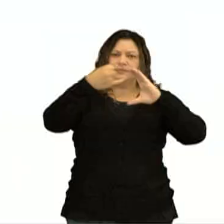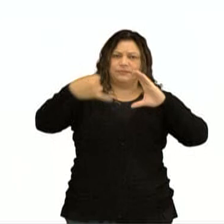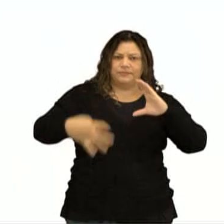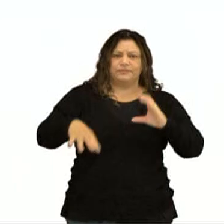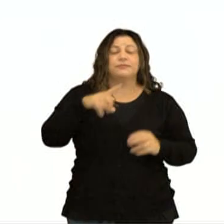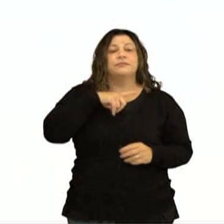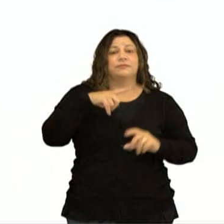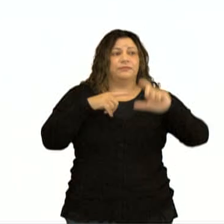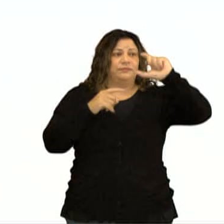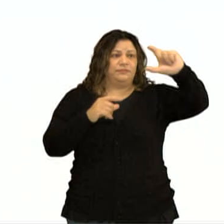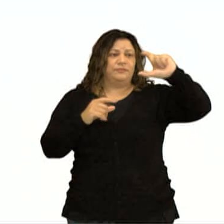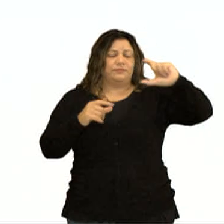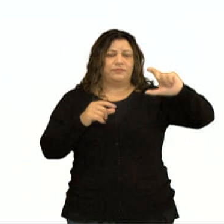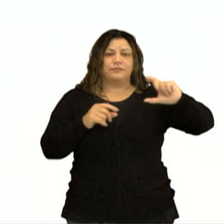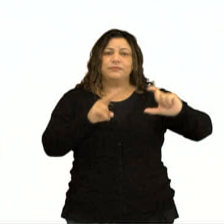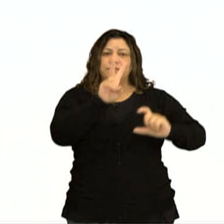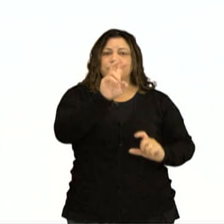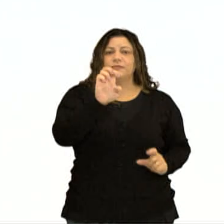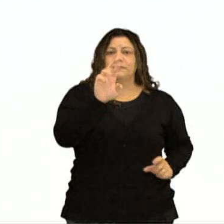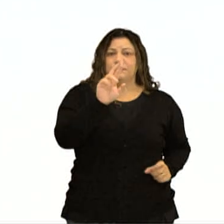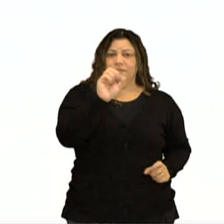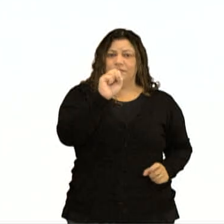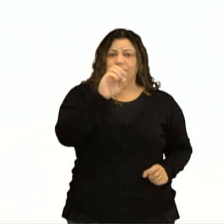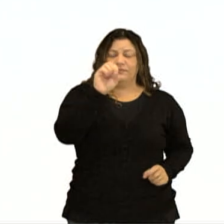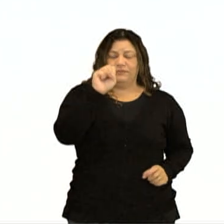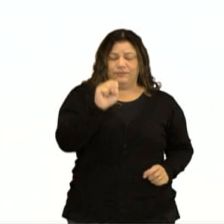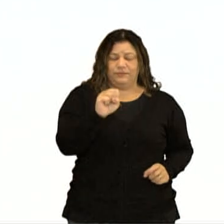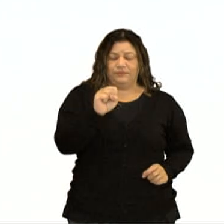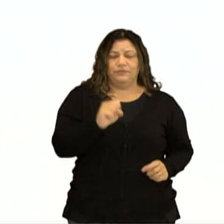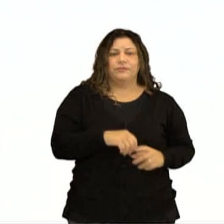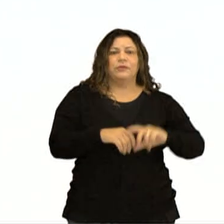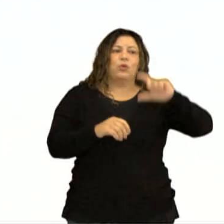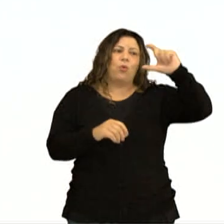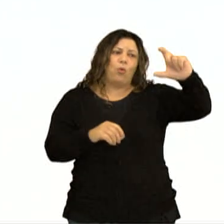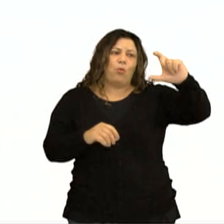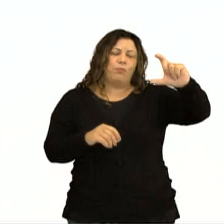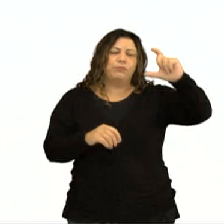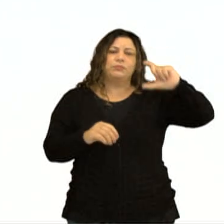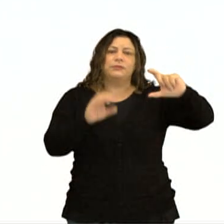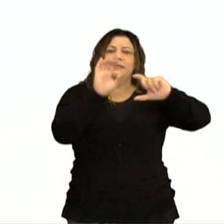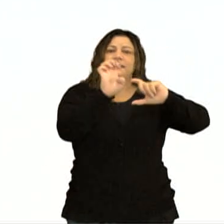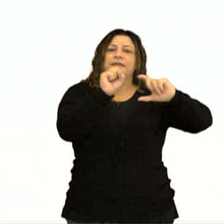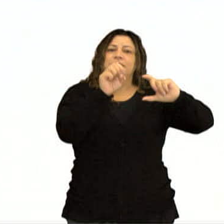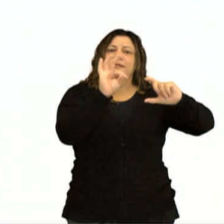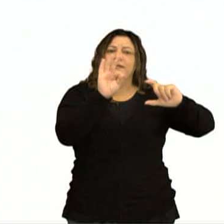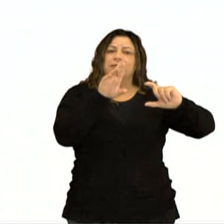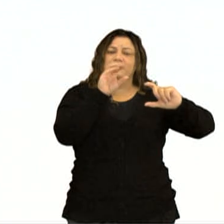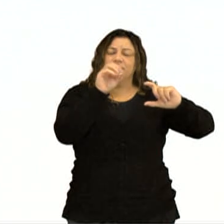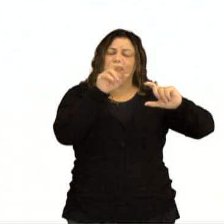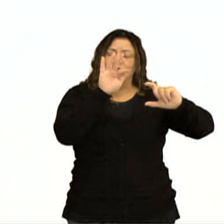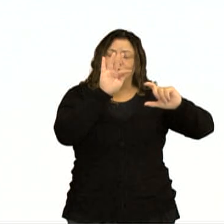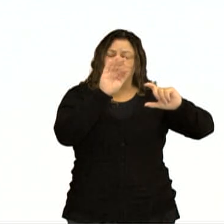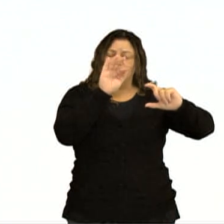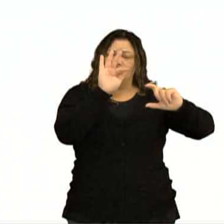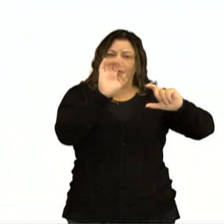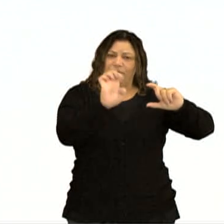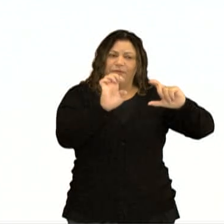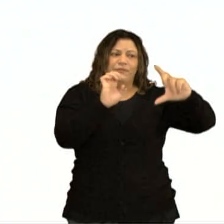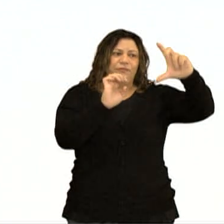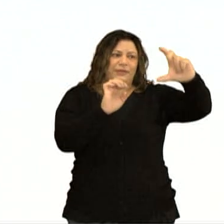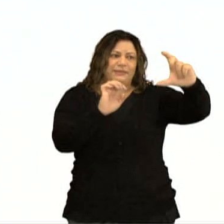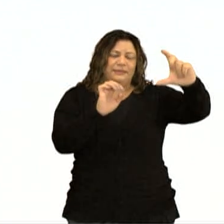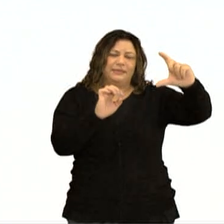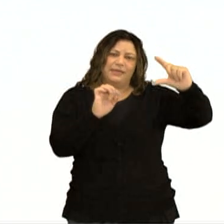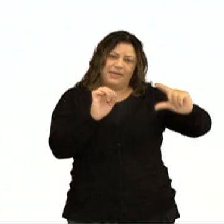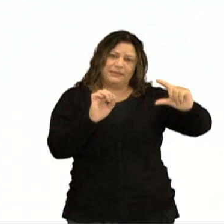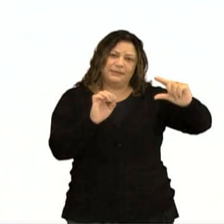possui versos que podem estar organizados em uma ou mais estrofes. Isso é critério do poeta. Então, eu posso ter uma única